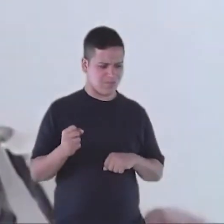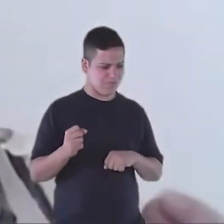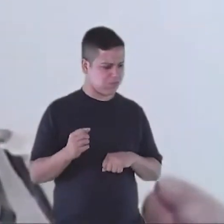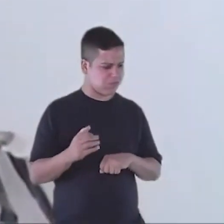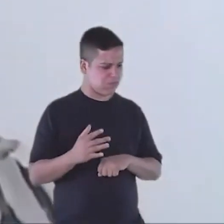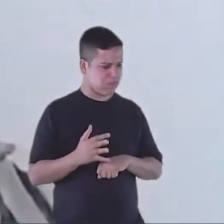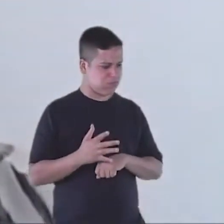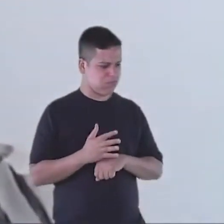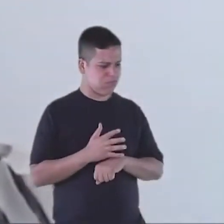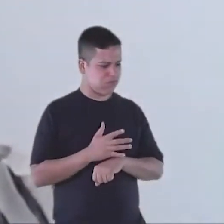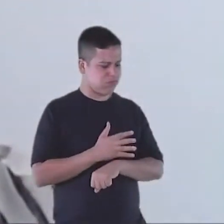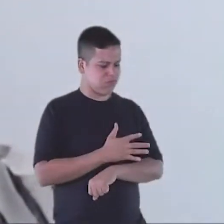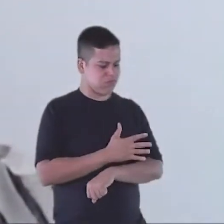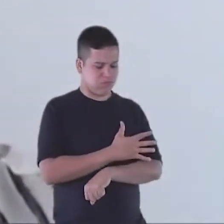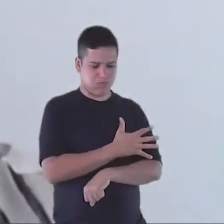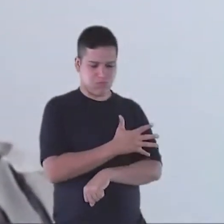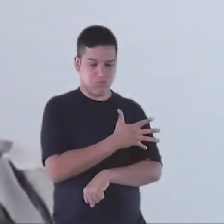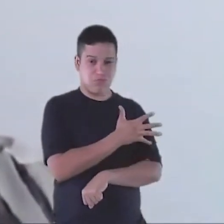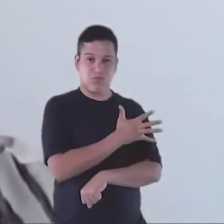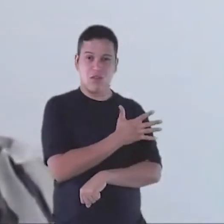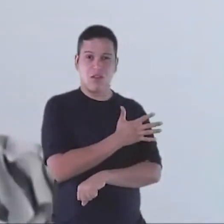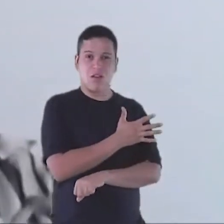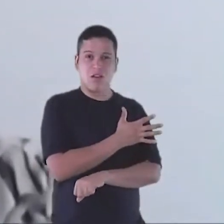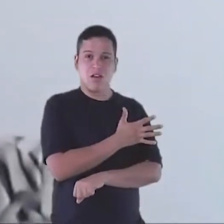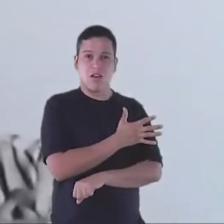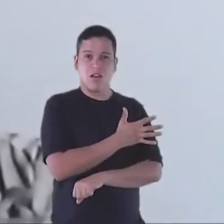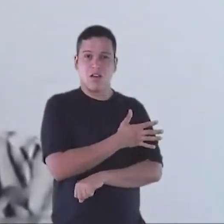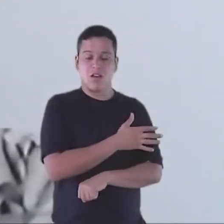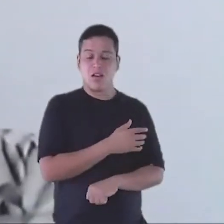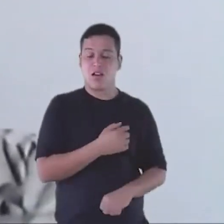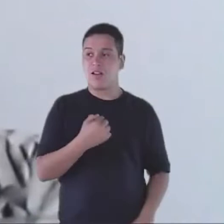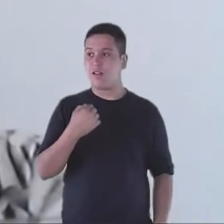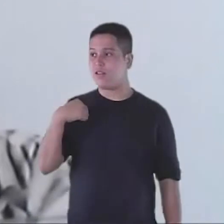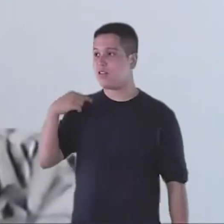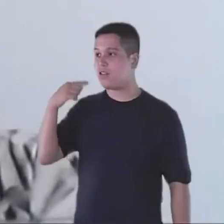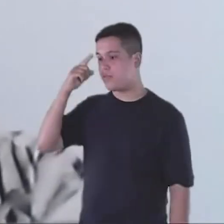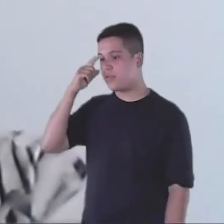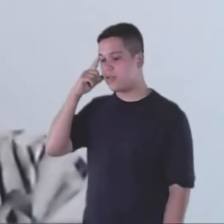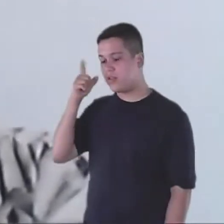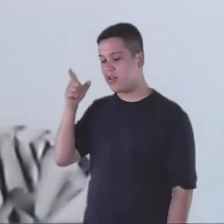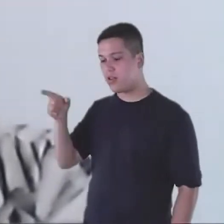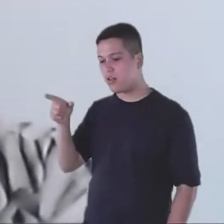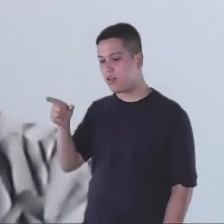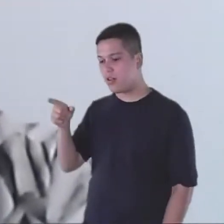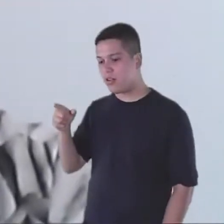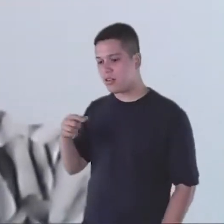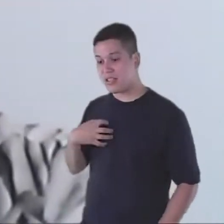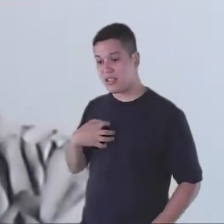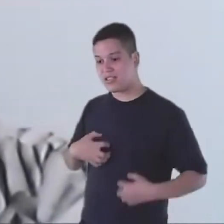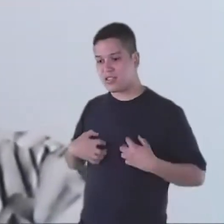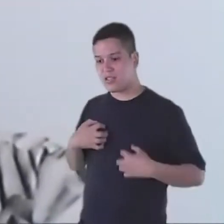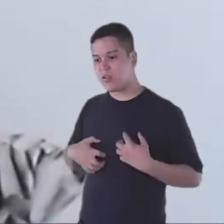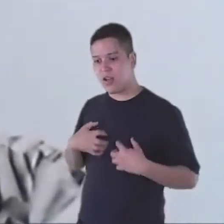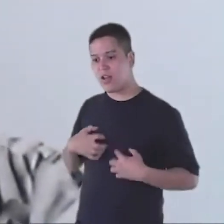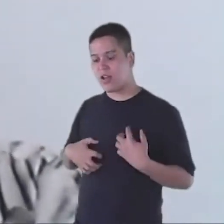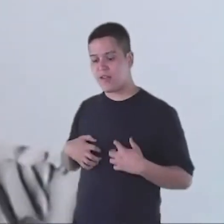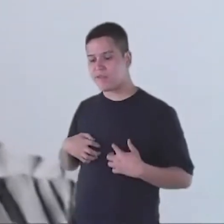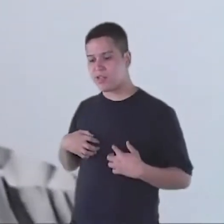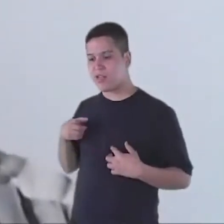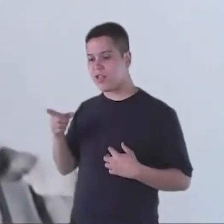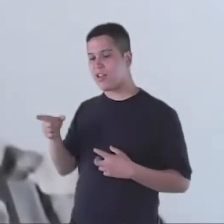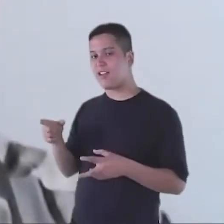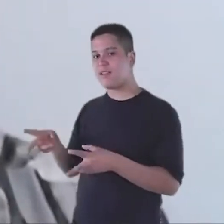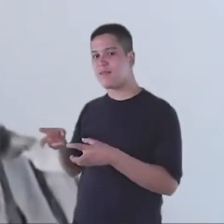mas muito emocionada. Eu pensei: nossa, ela está furiosa comigo, porque ela viu que eu estou tirando